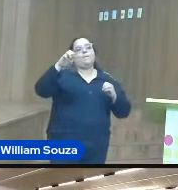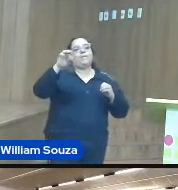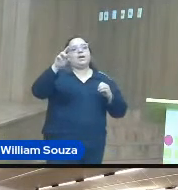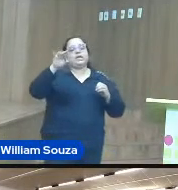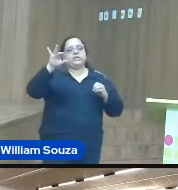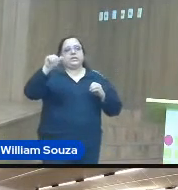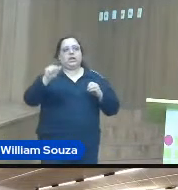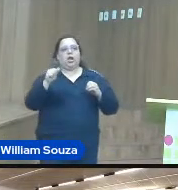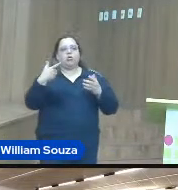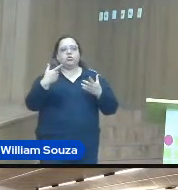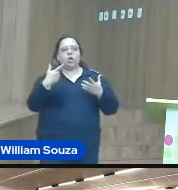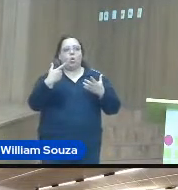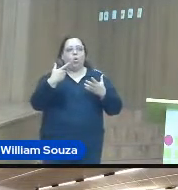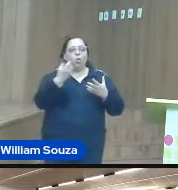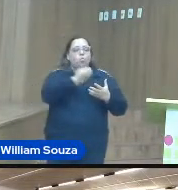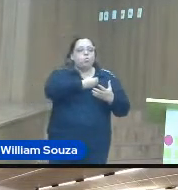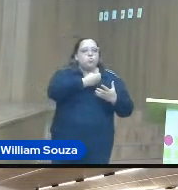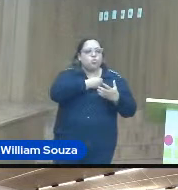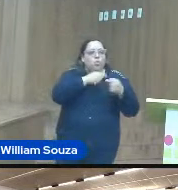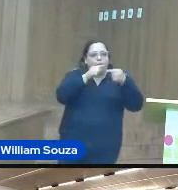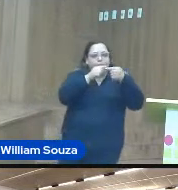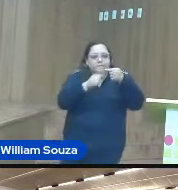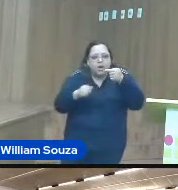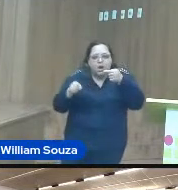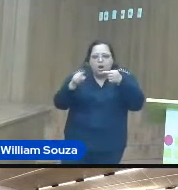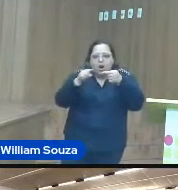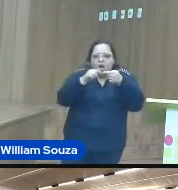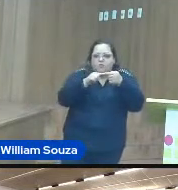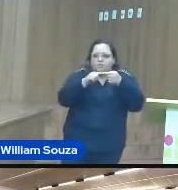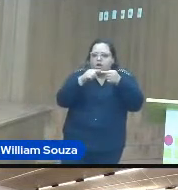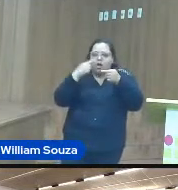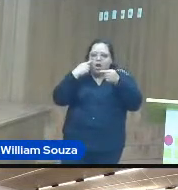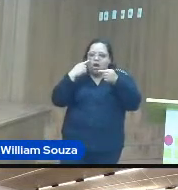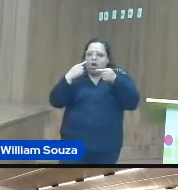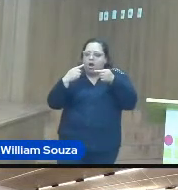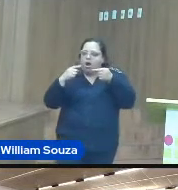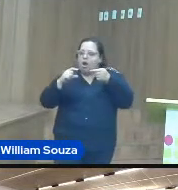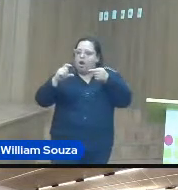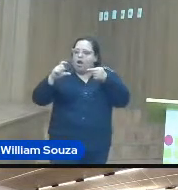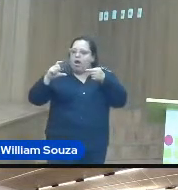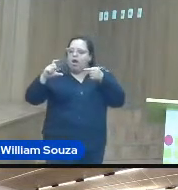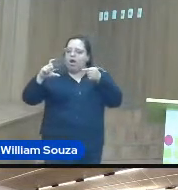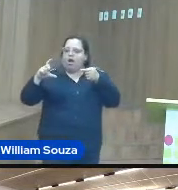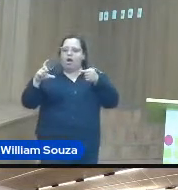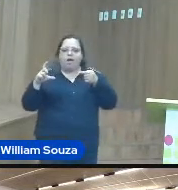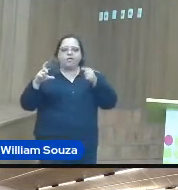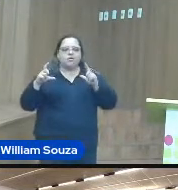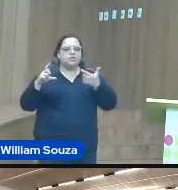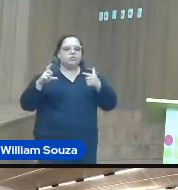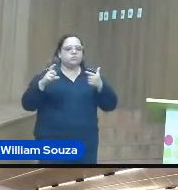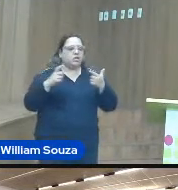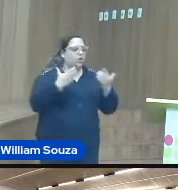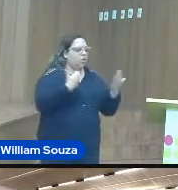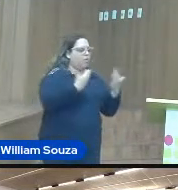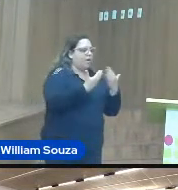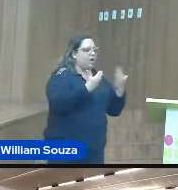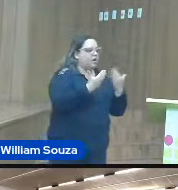para o infinito e vê um infinito maior do que outro e que não é comparável com o outro, então são coisas